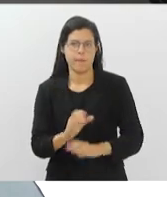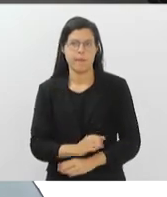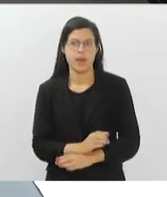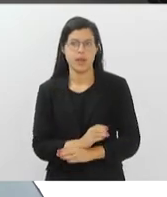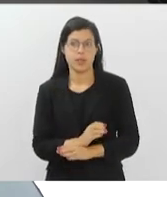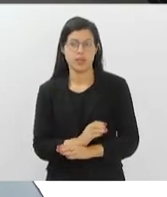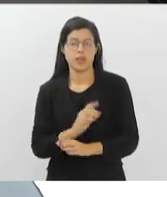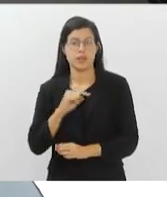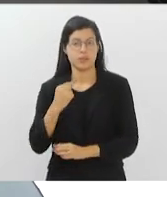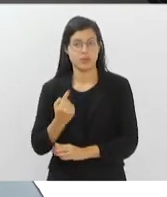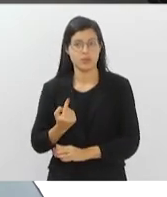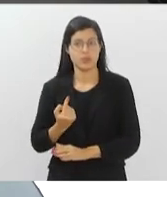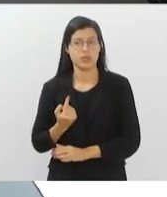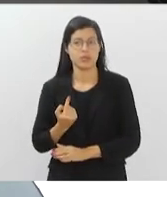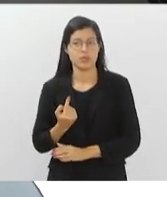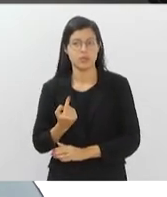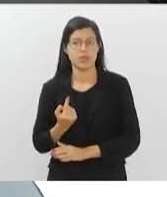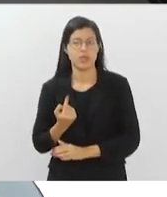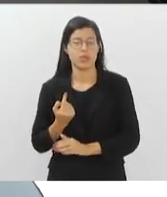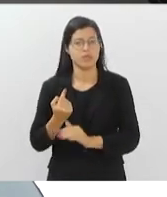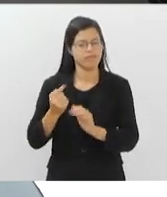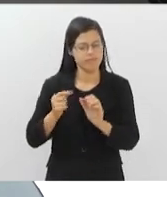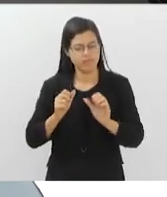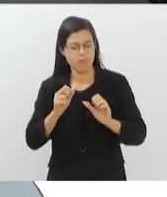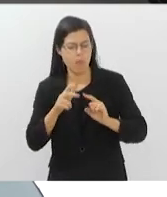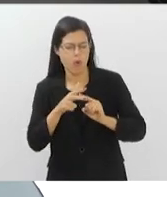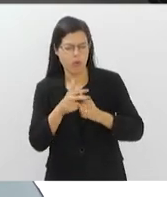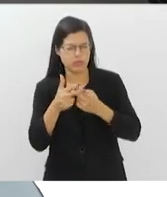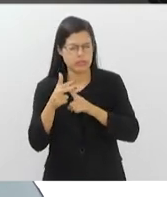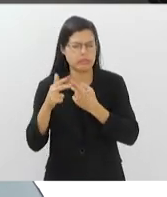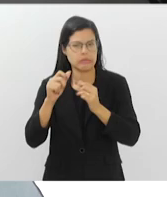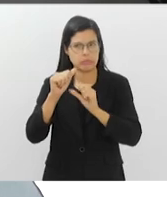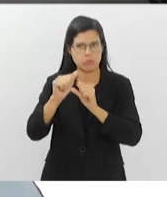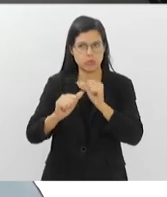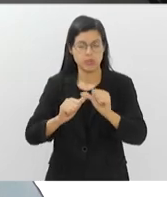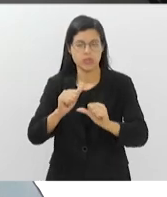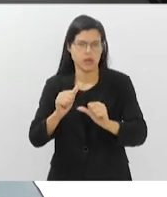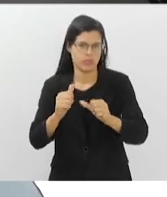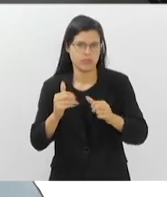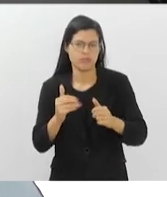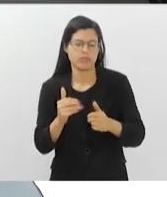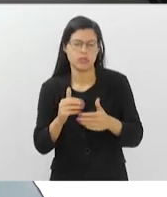arrumou para não dizer que era cópia fiel. Uma.